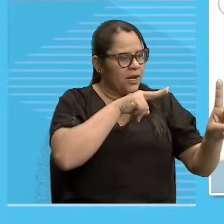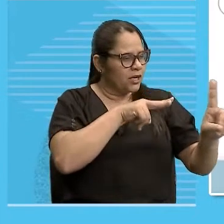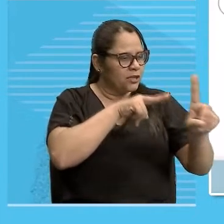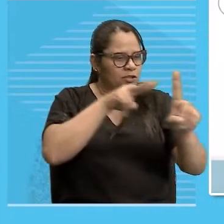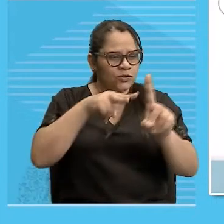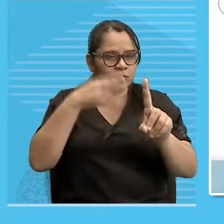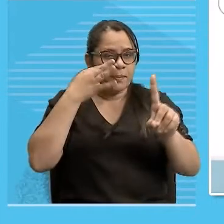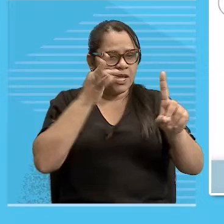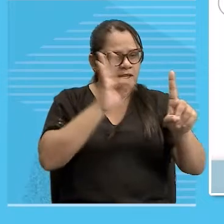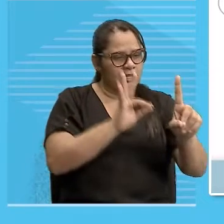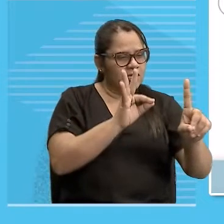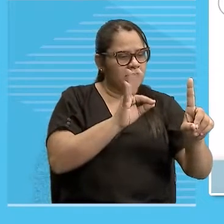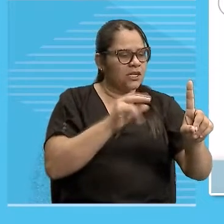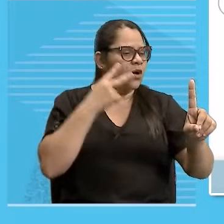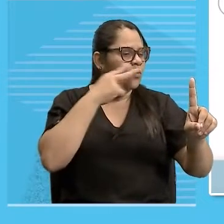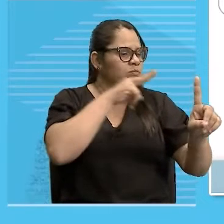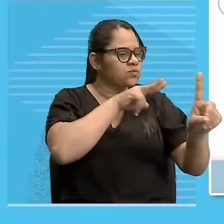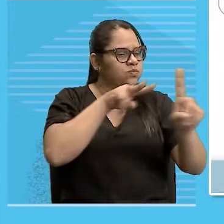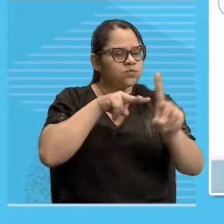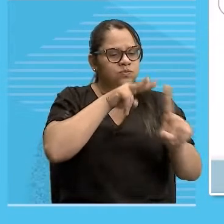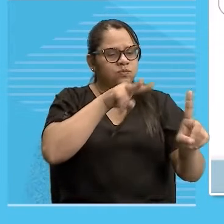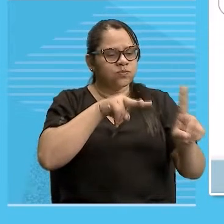Chamamento de novo.